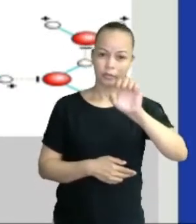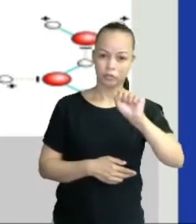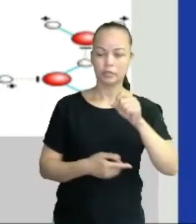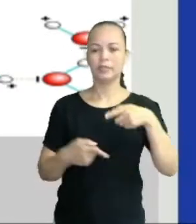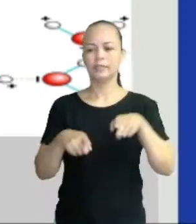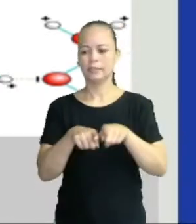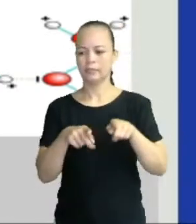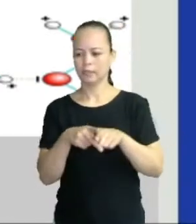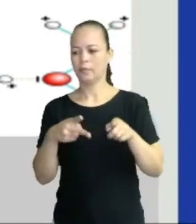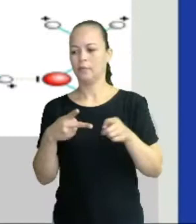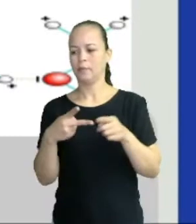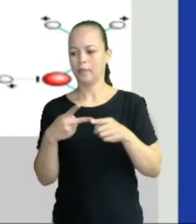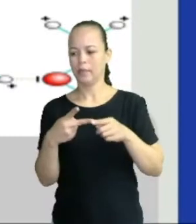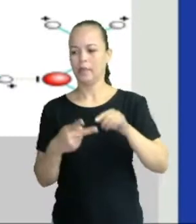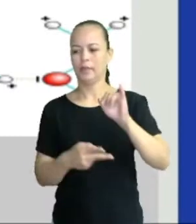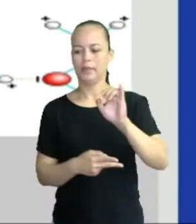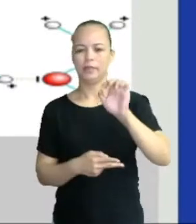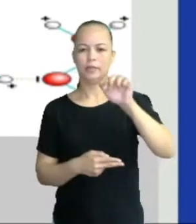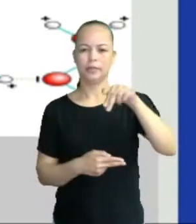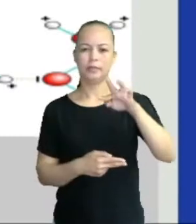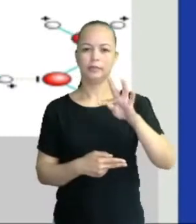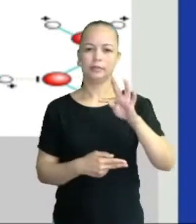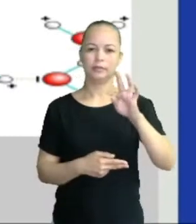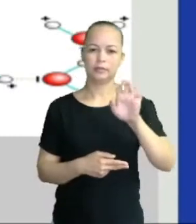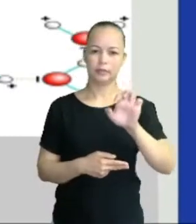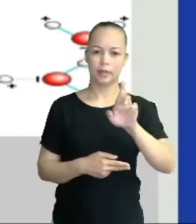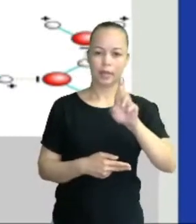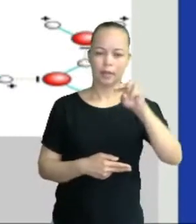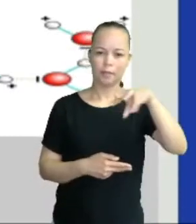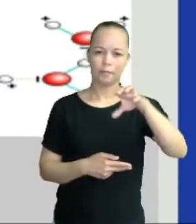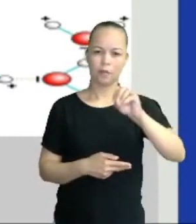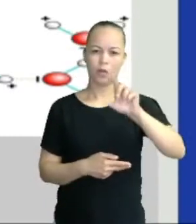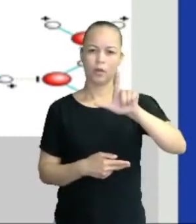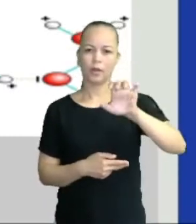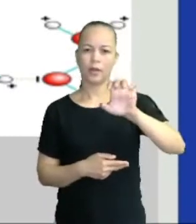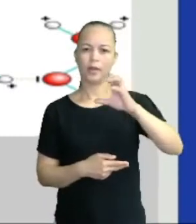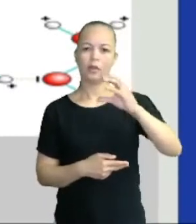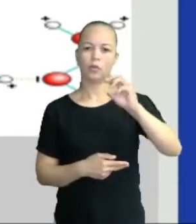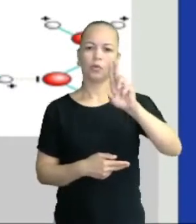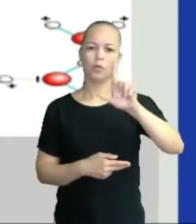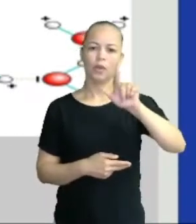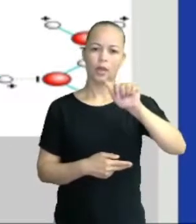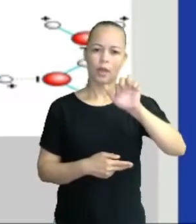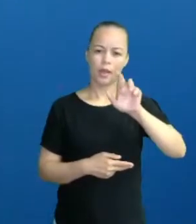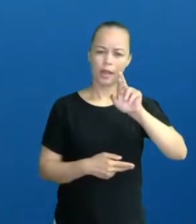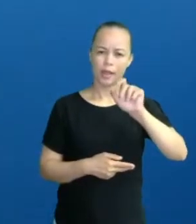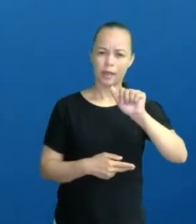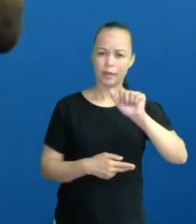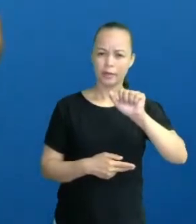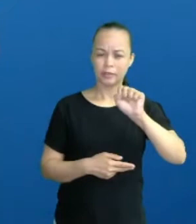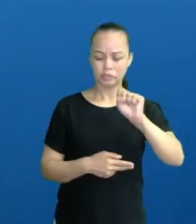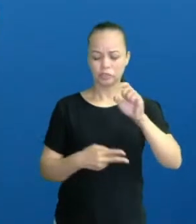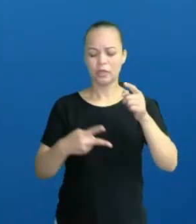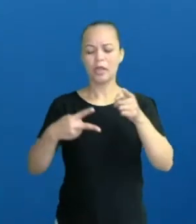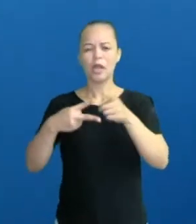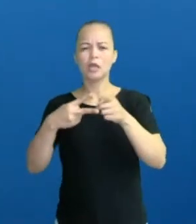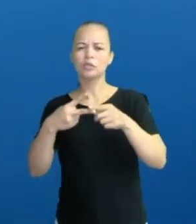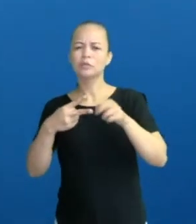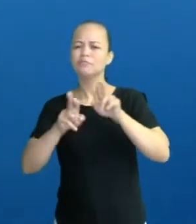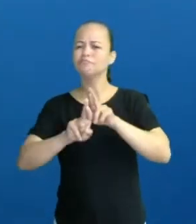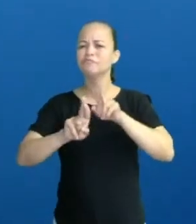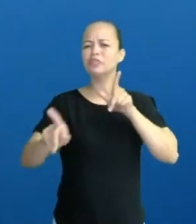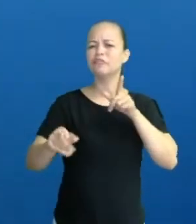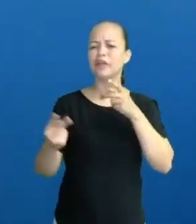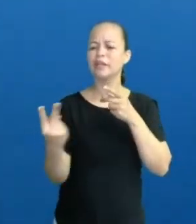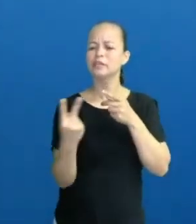forma bem resumida, você pode estar se perguntando qual a diferença que tem de uma para outra, tio Aprígio? Volta aqui comigo, por favor, produção. É bem